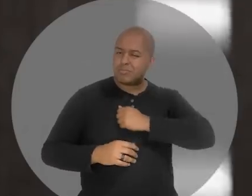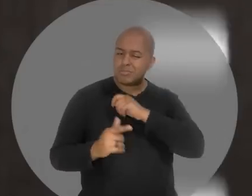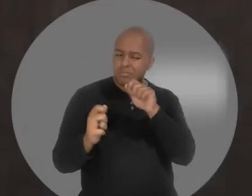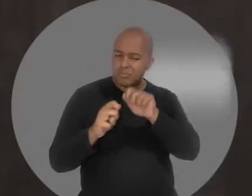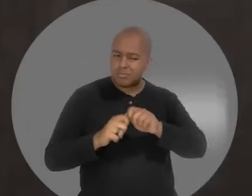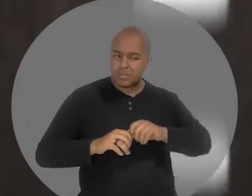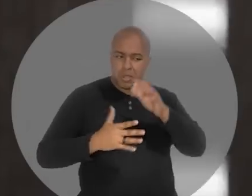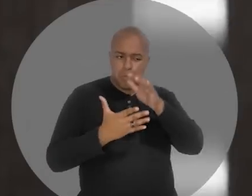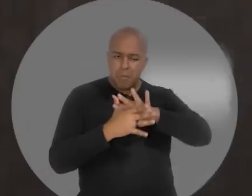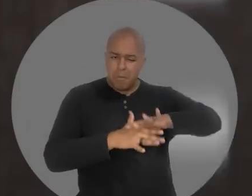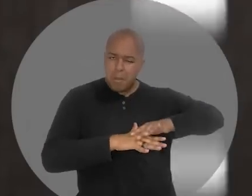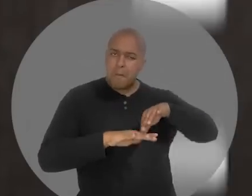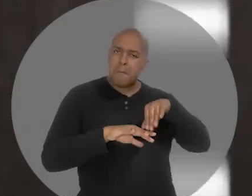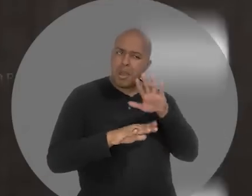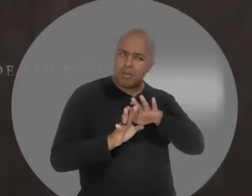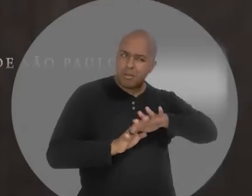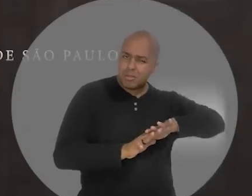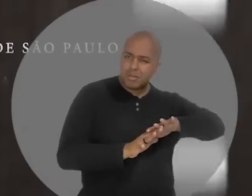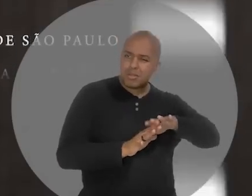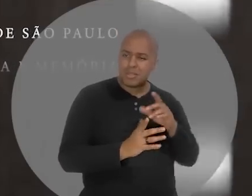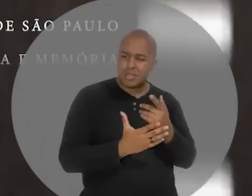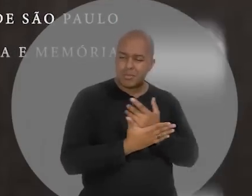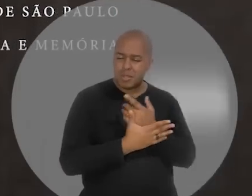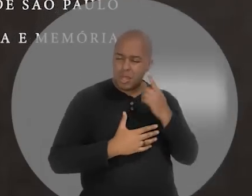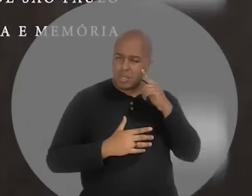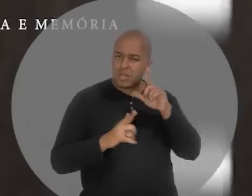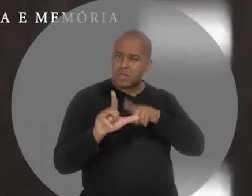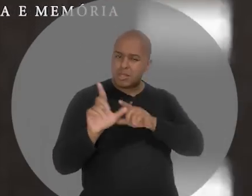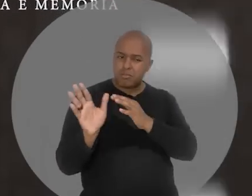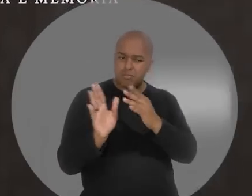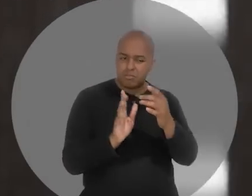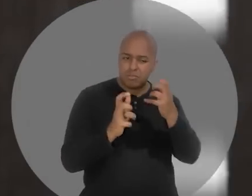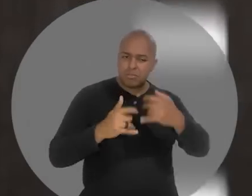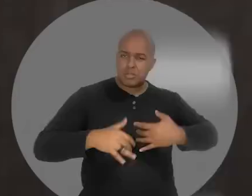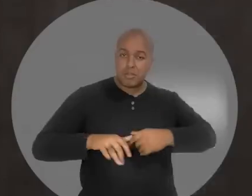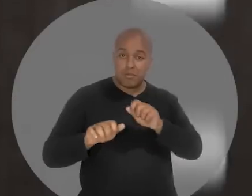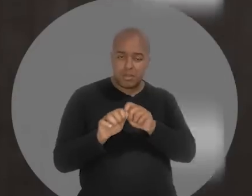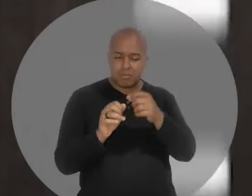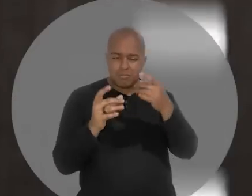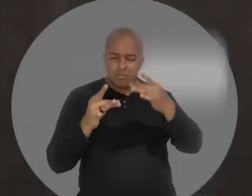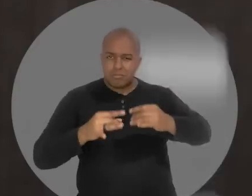mais que desfeita, incrível. E com essa letra foi refeita de forma indestrutível.